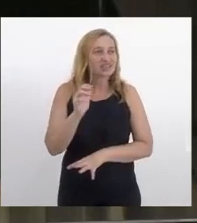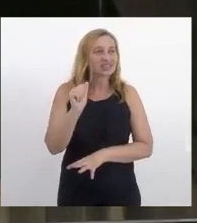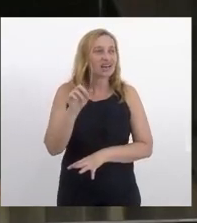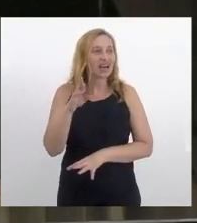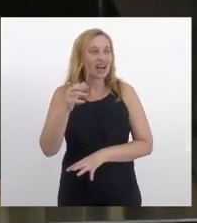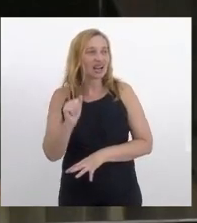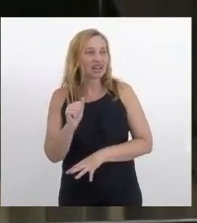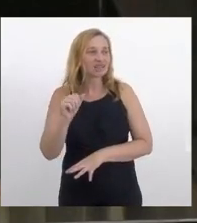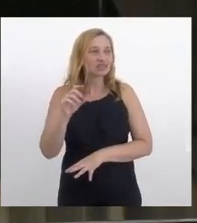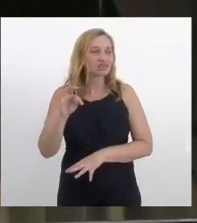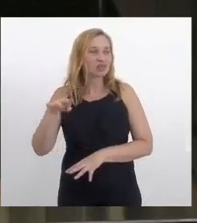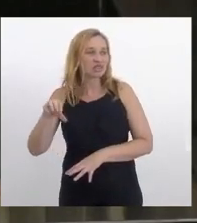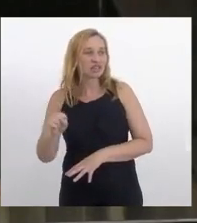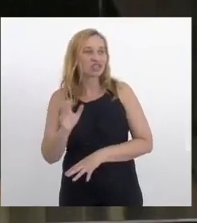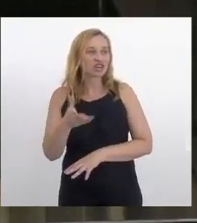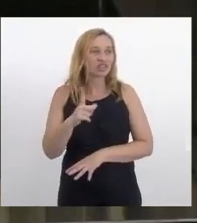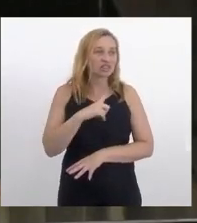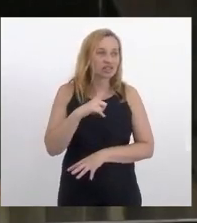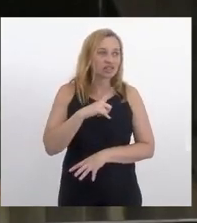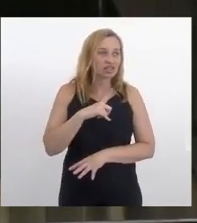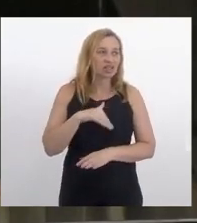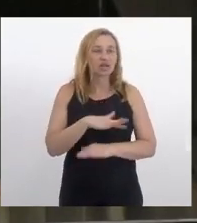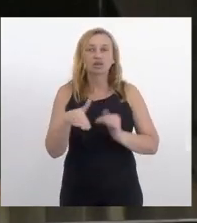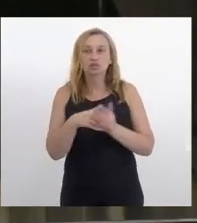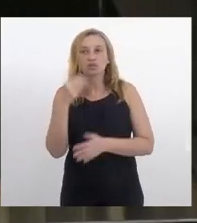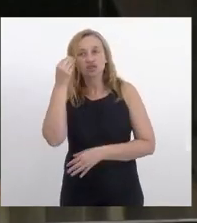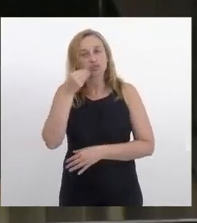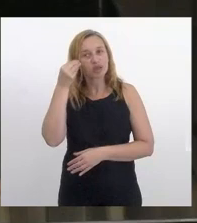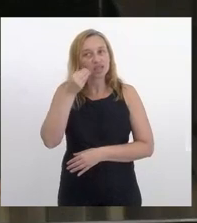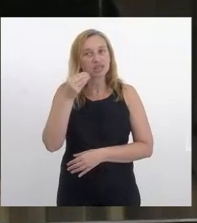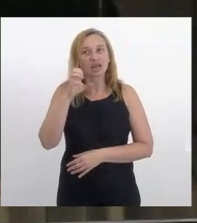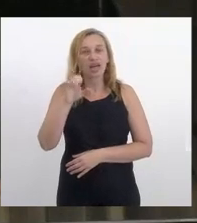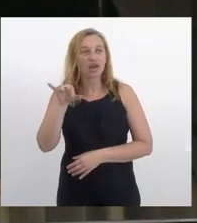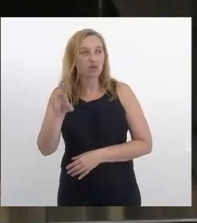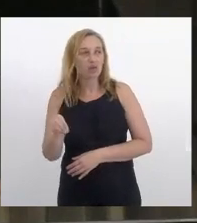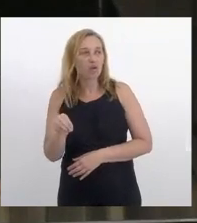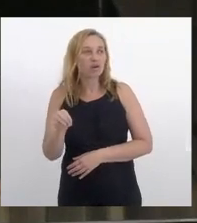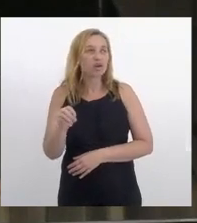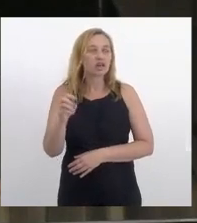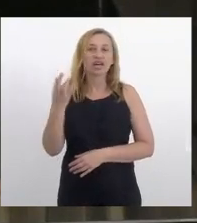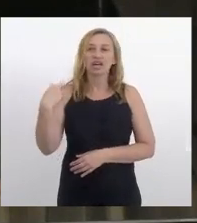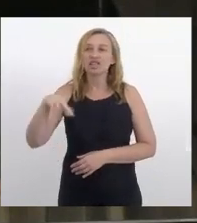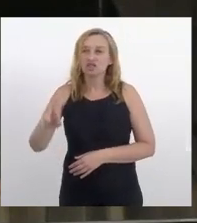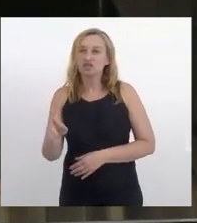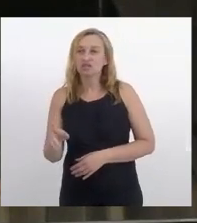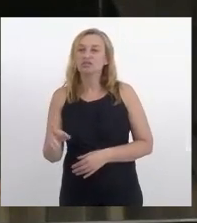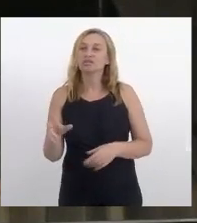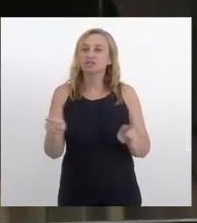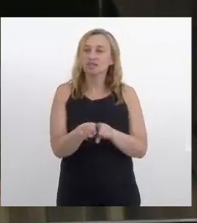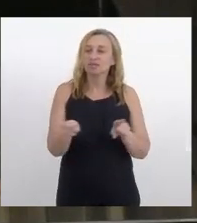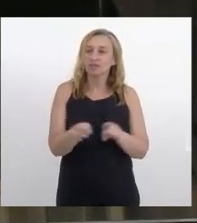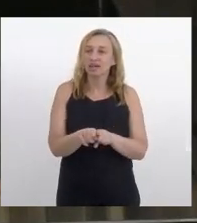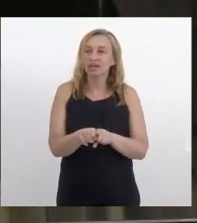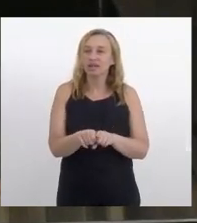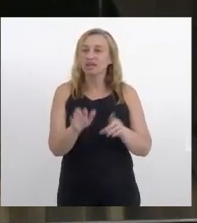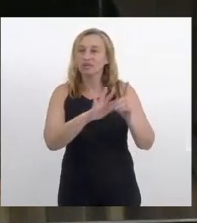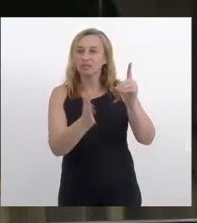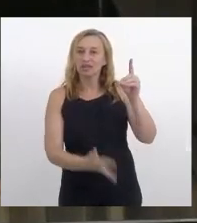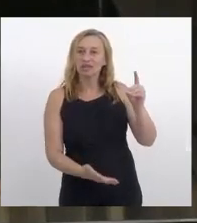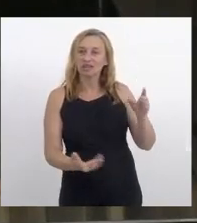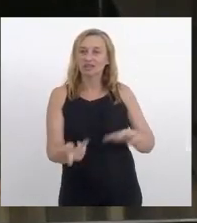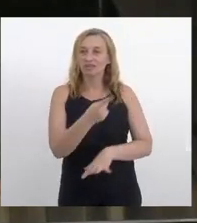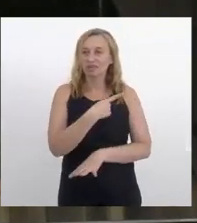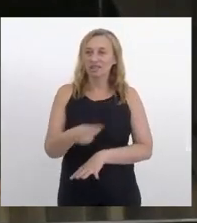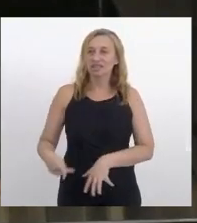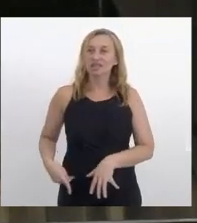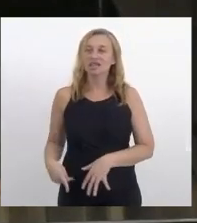existia, e ao mesmo tempo se une a toda a experiência da ecorreligião, que também hoje é homenageada através da sua presidente,